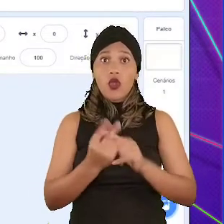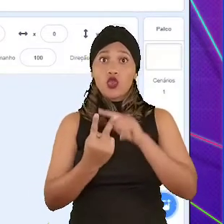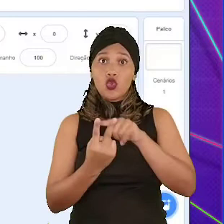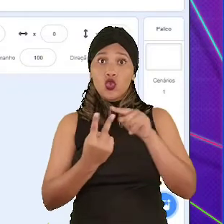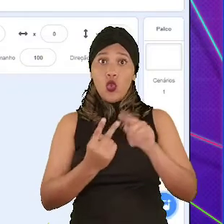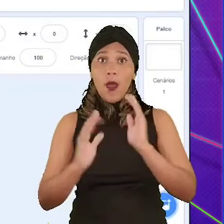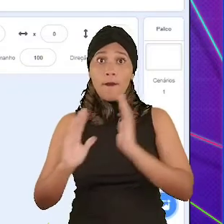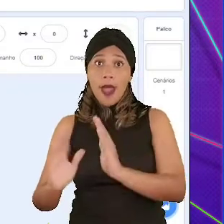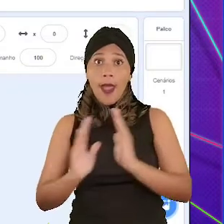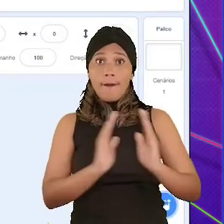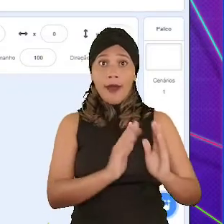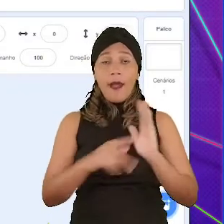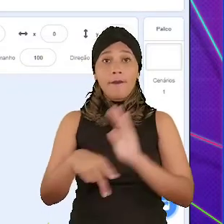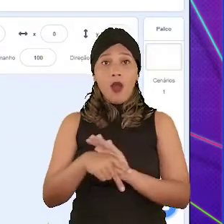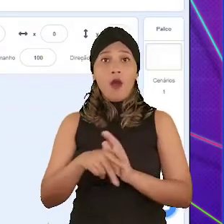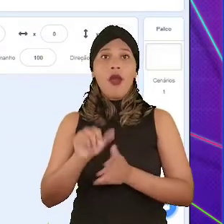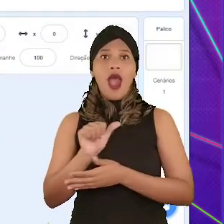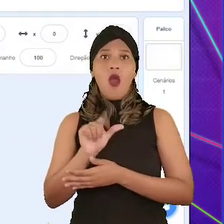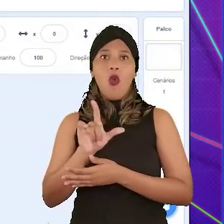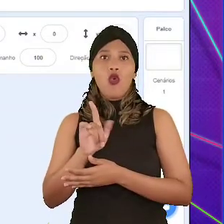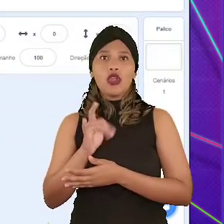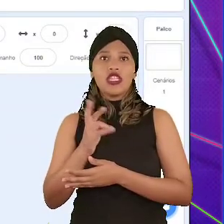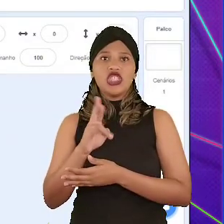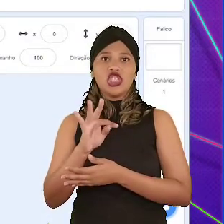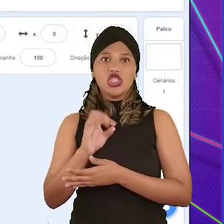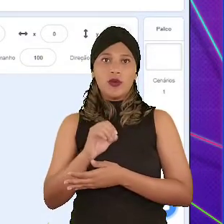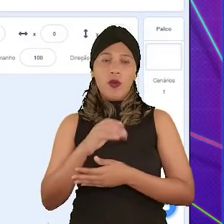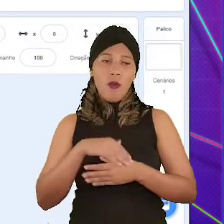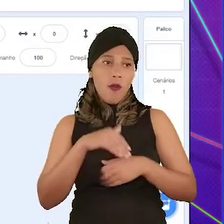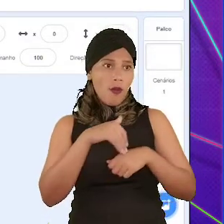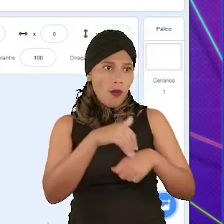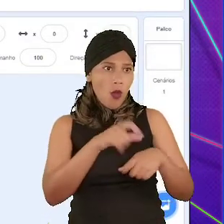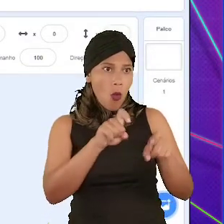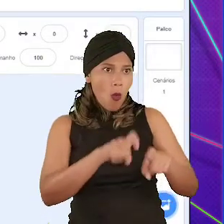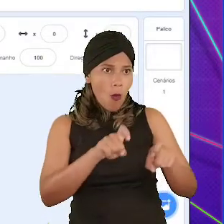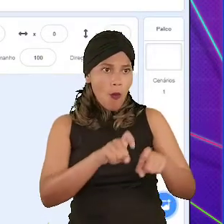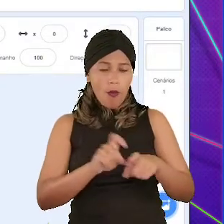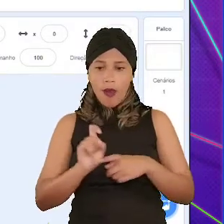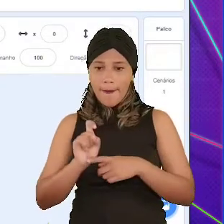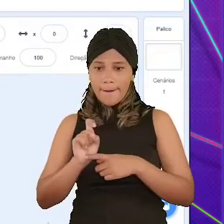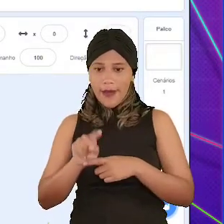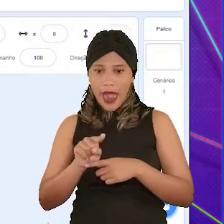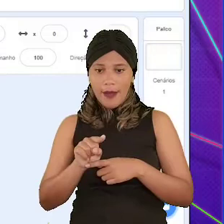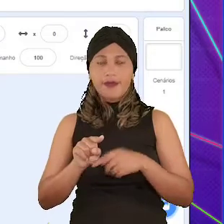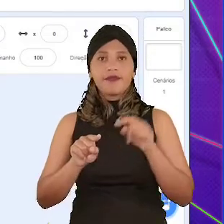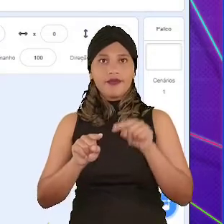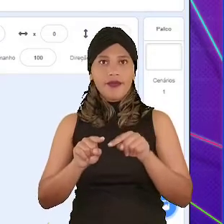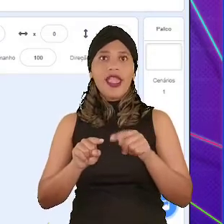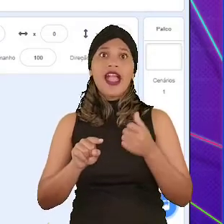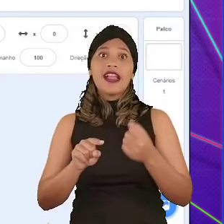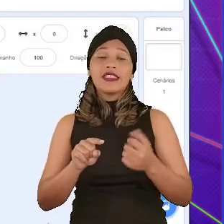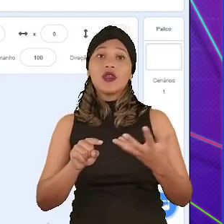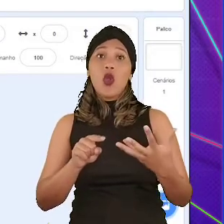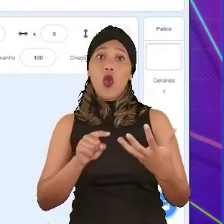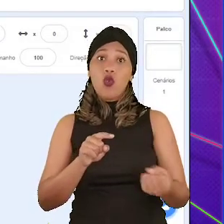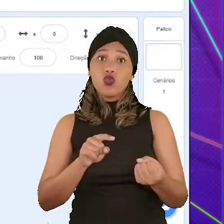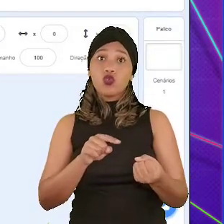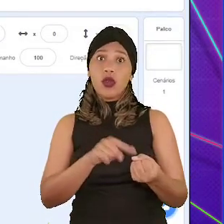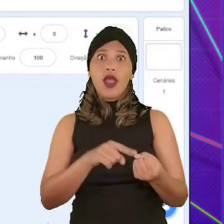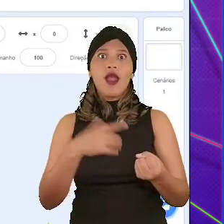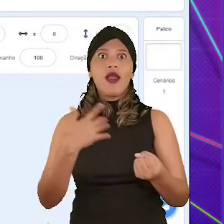entre duas partes do nosso algoritmo um bloco pergunta para nosso computador tecla espaço' pressionada